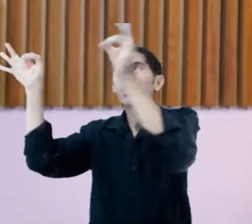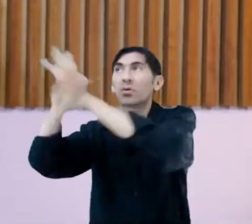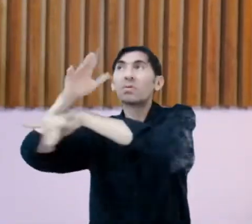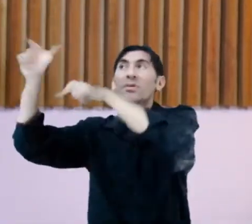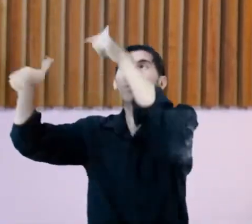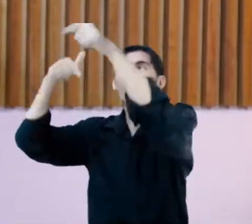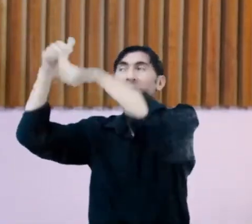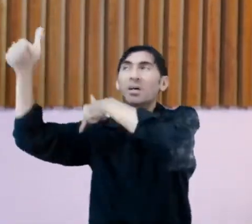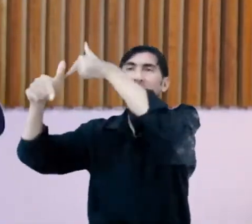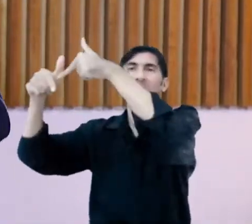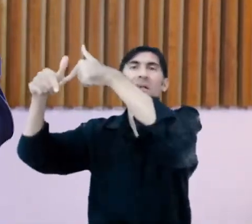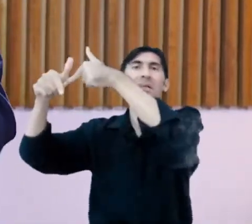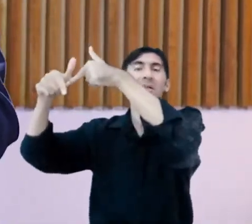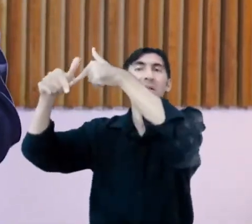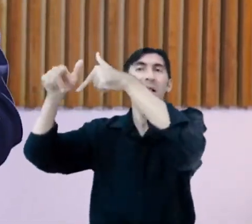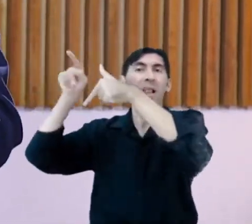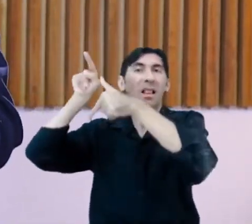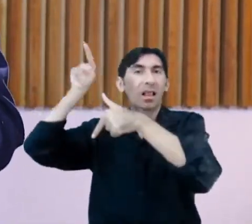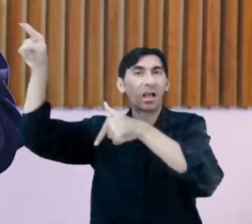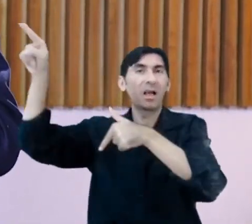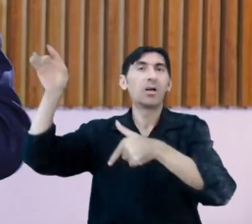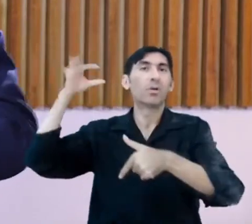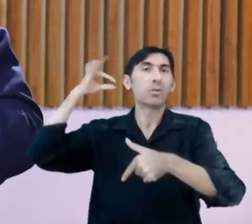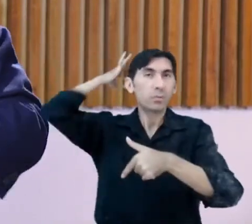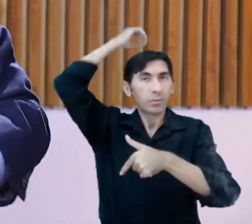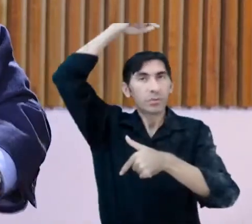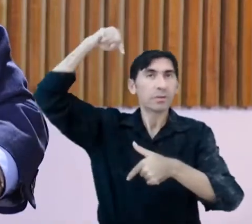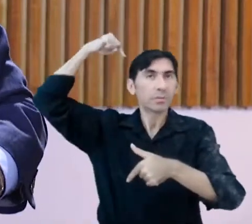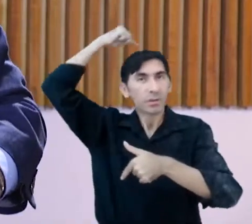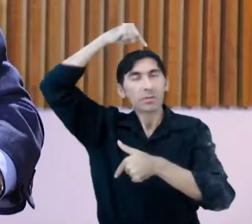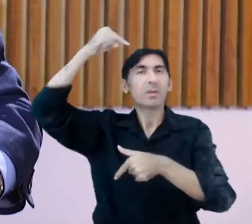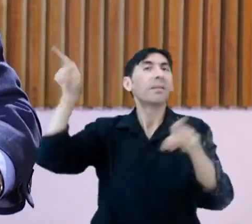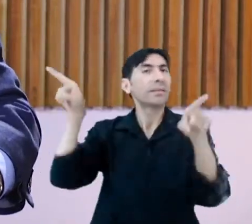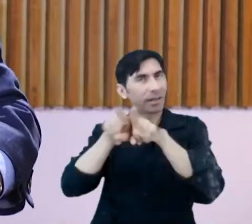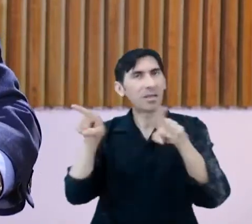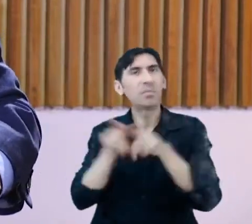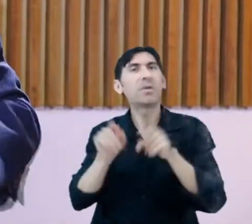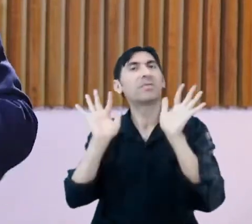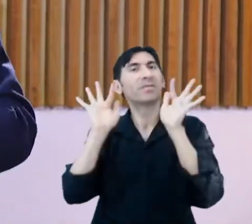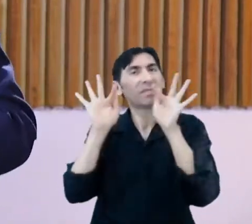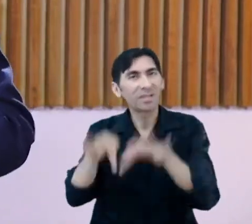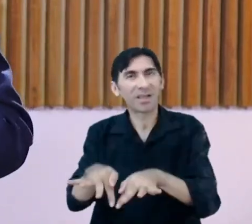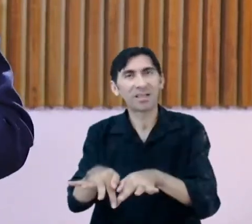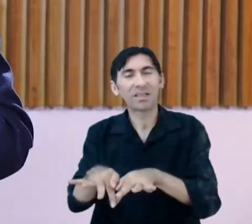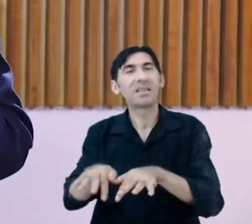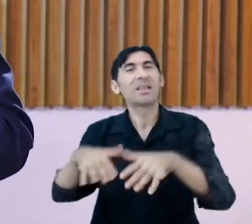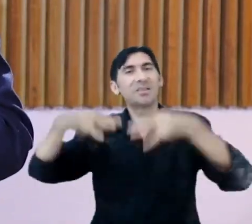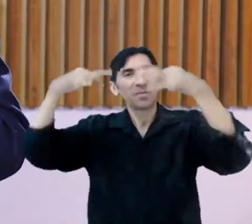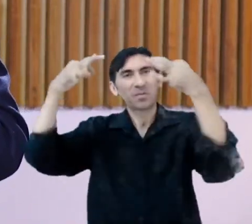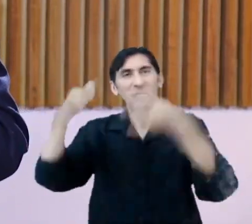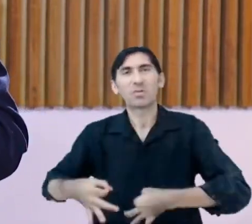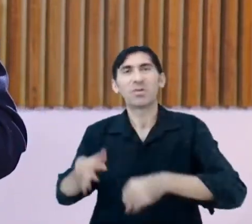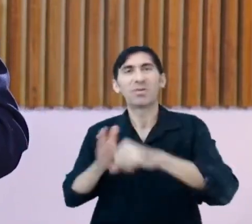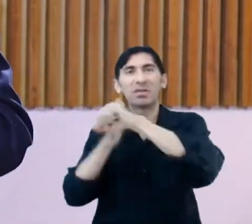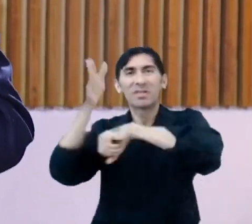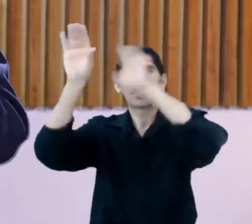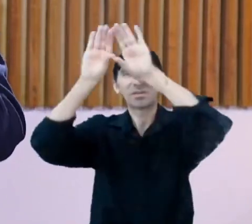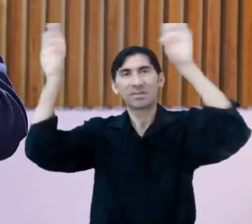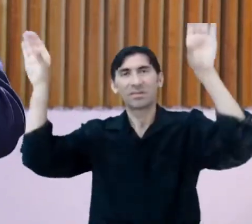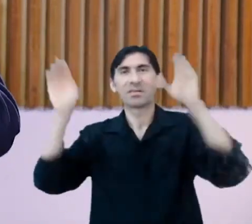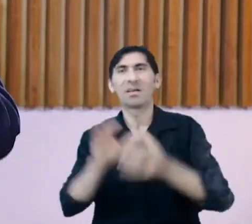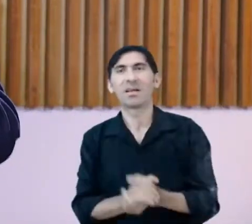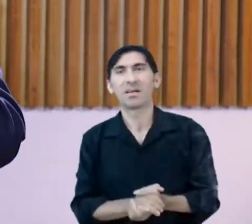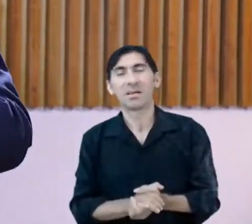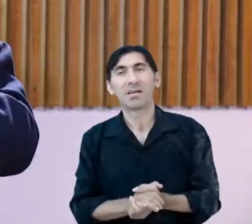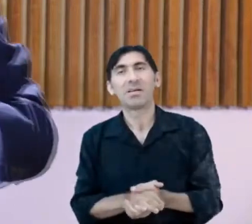aqui. Nós estaremos preparados para a glorificação. Agora observem, irmãos, além